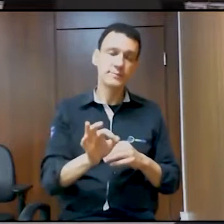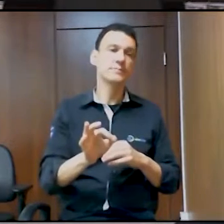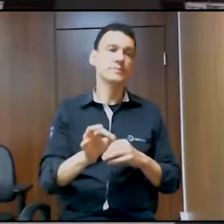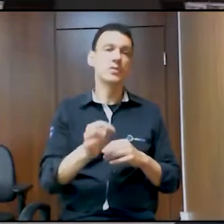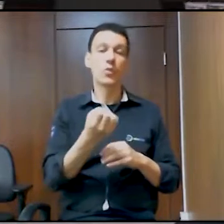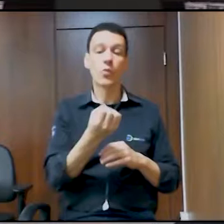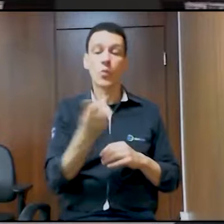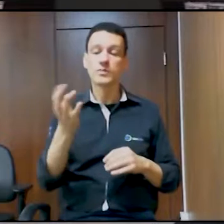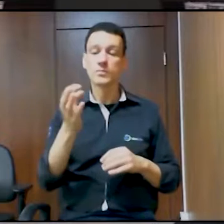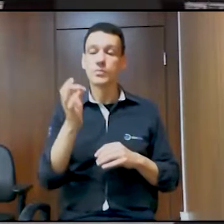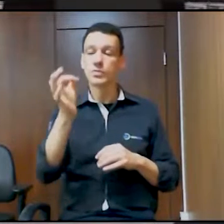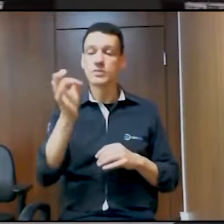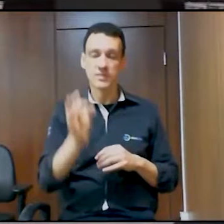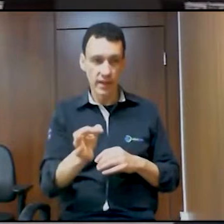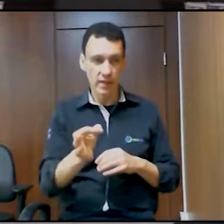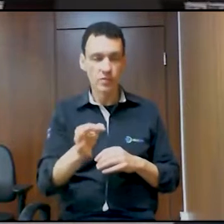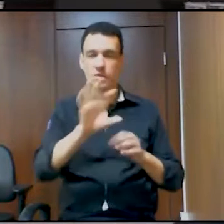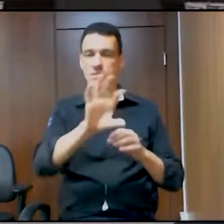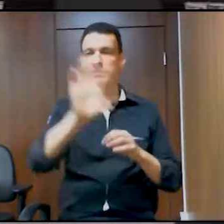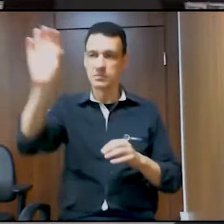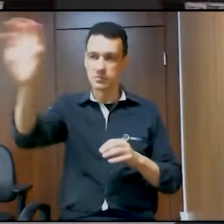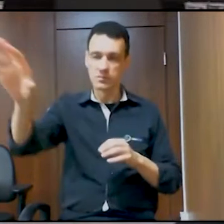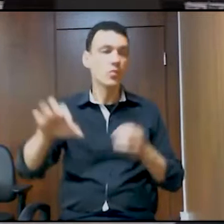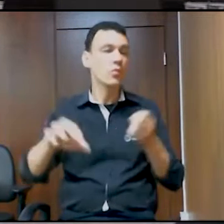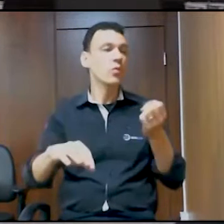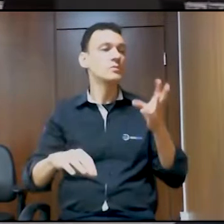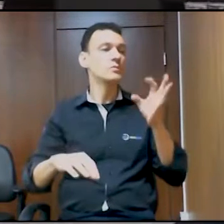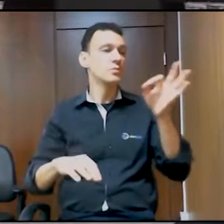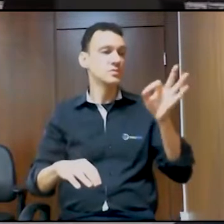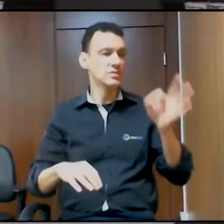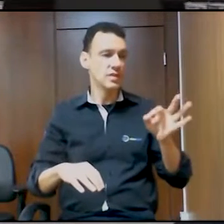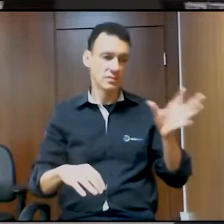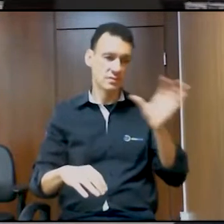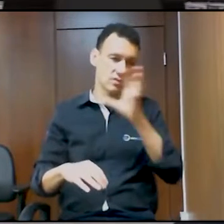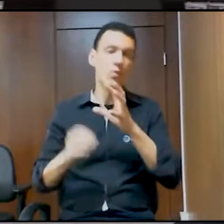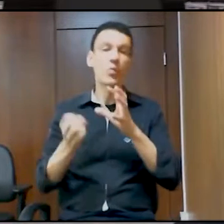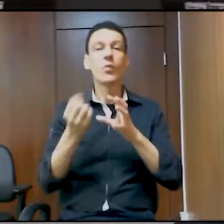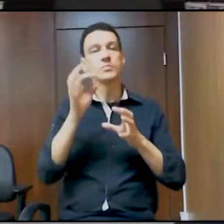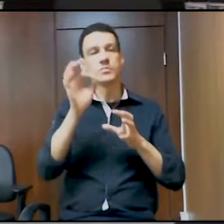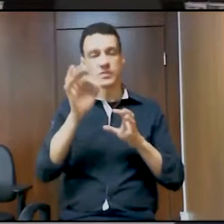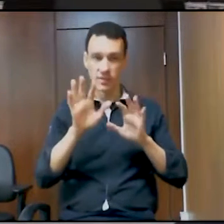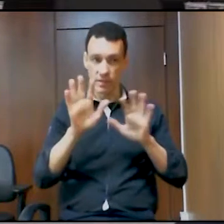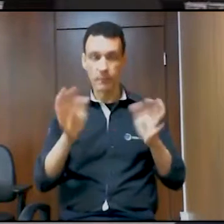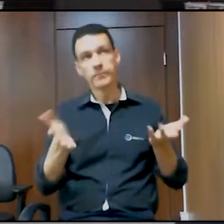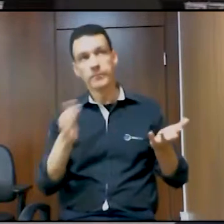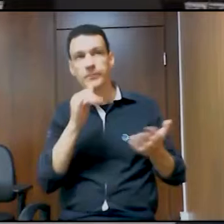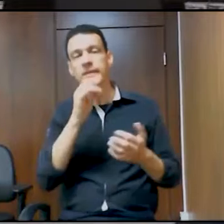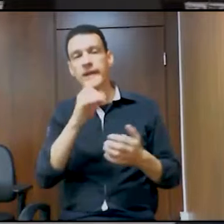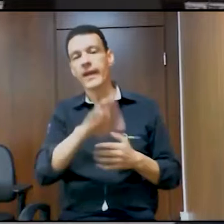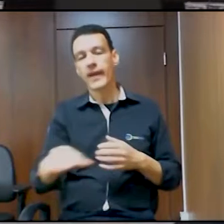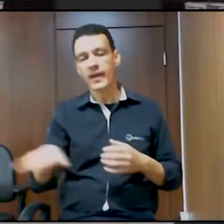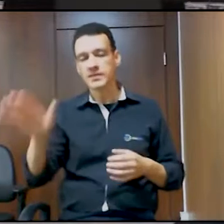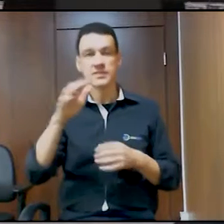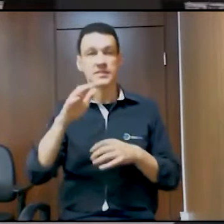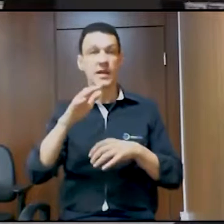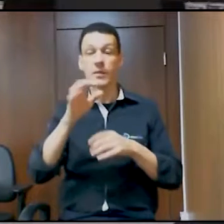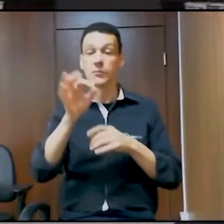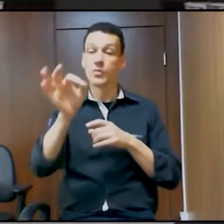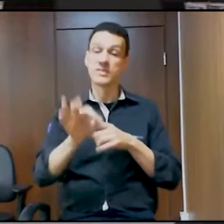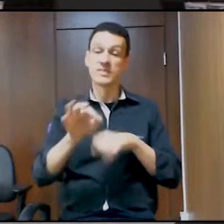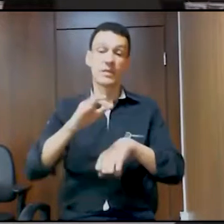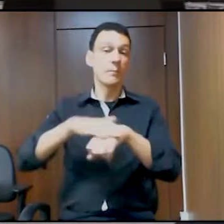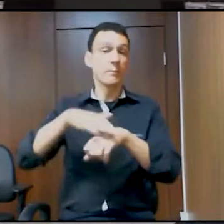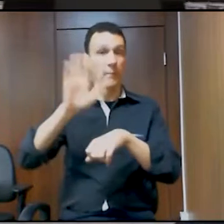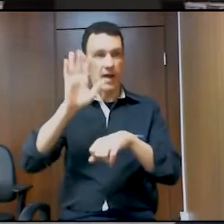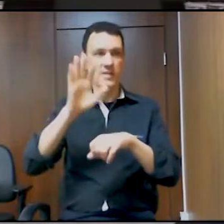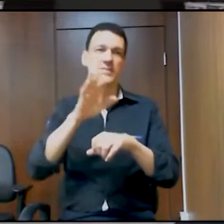públicos prioritários, eles eram atendidos numa proporção maior do que eles eram na